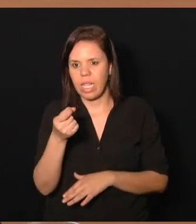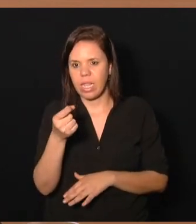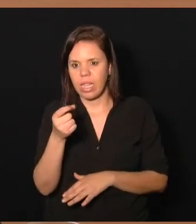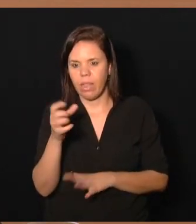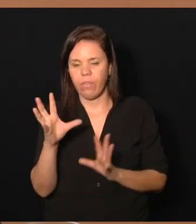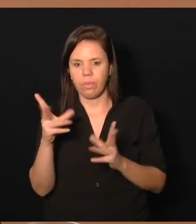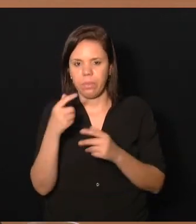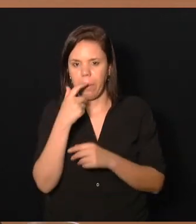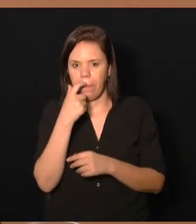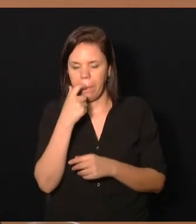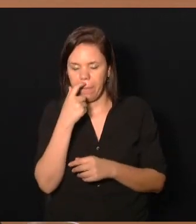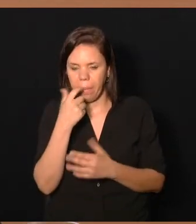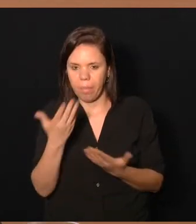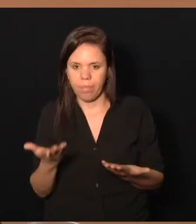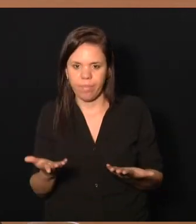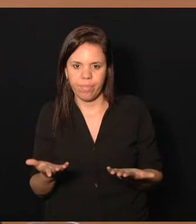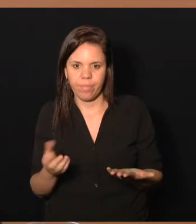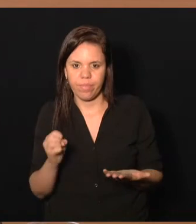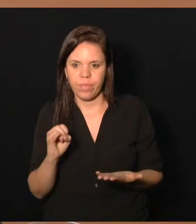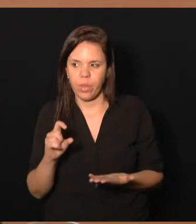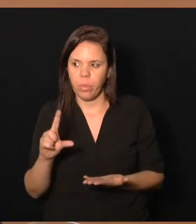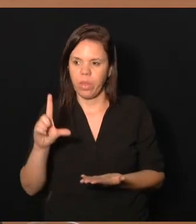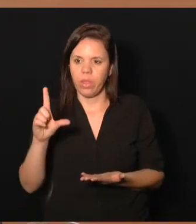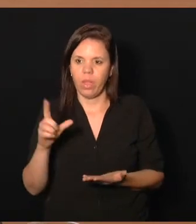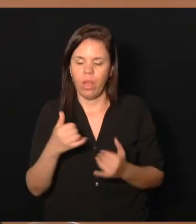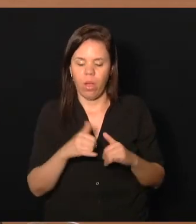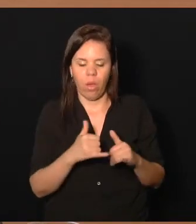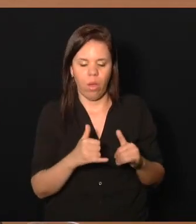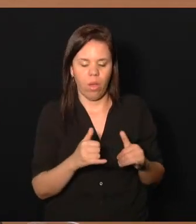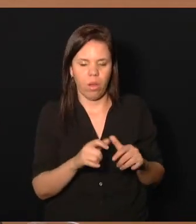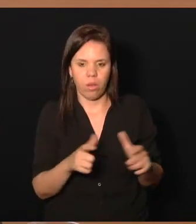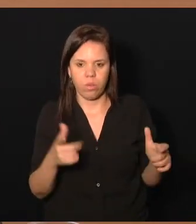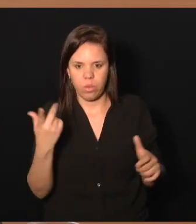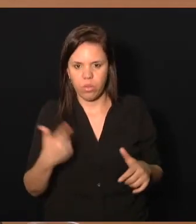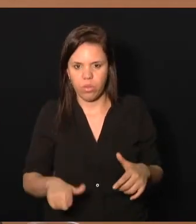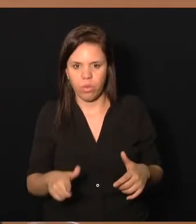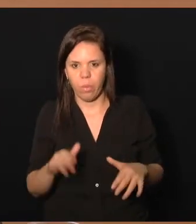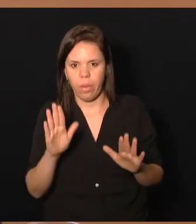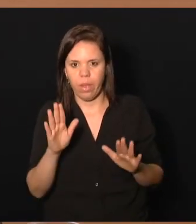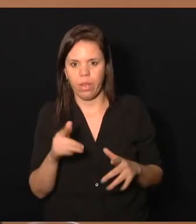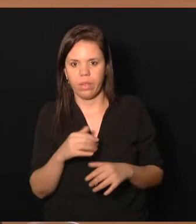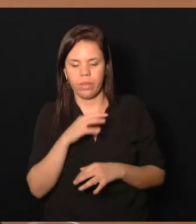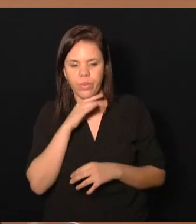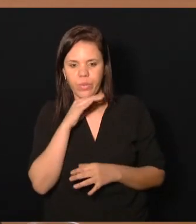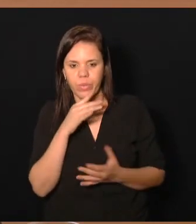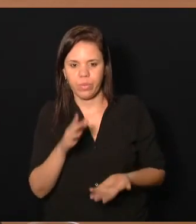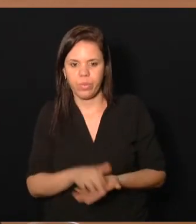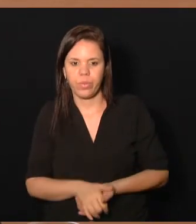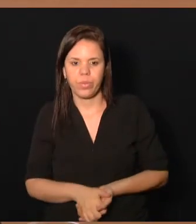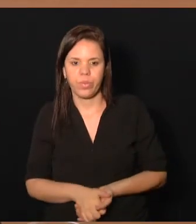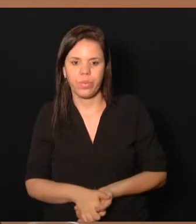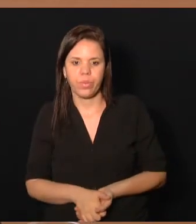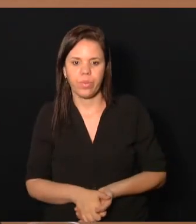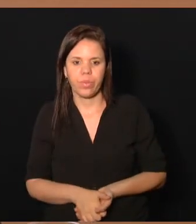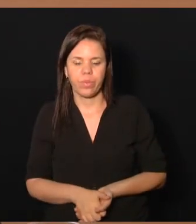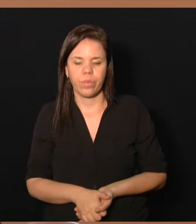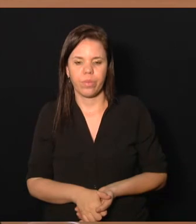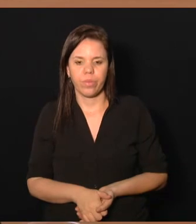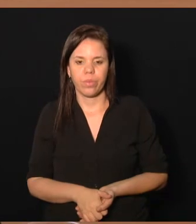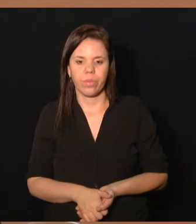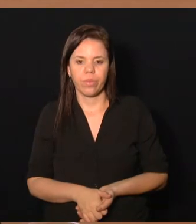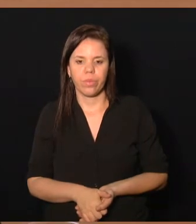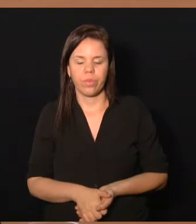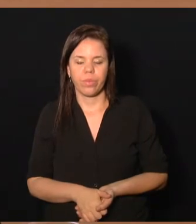Aí a casa cai, né? Se aumentar a passagem para a população mais do que já está, a casa cai. Você tem o telefone